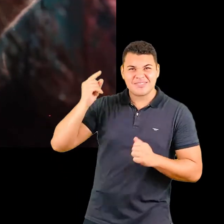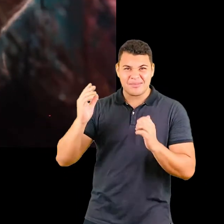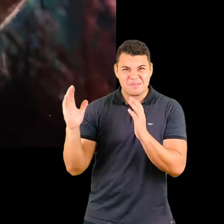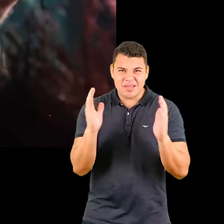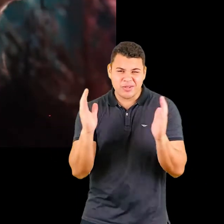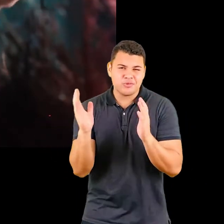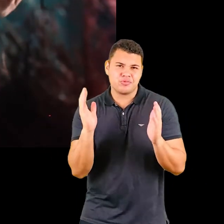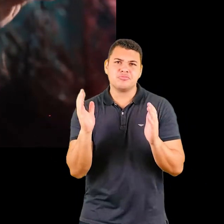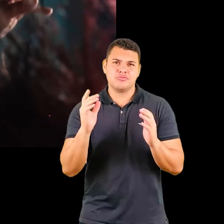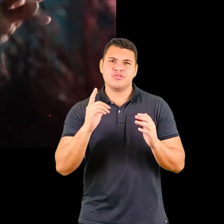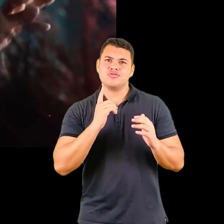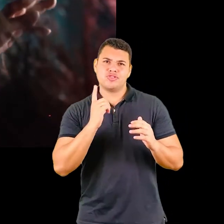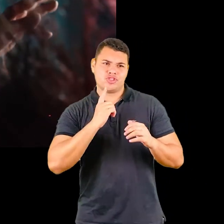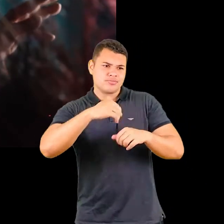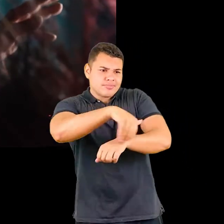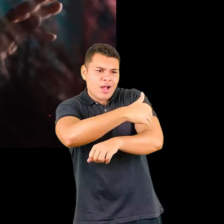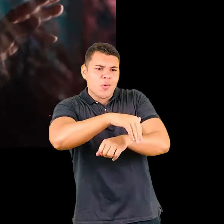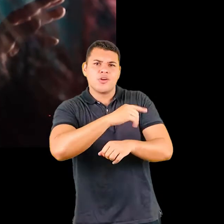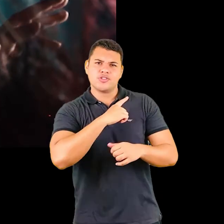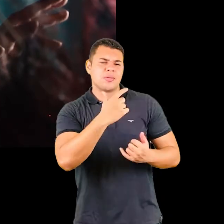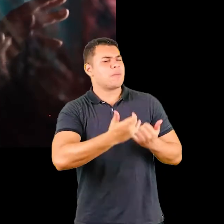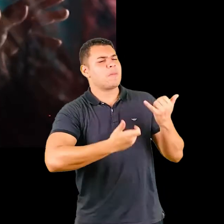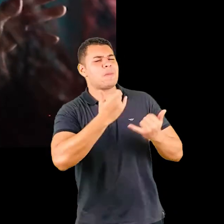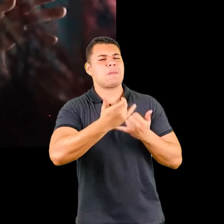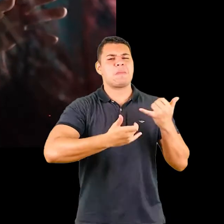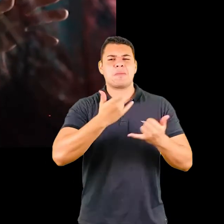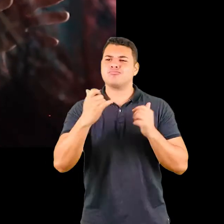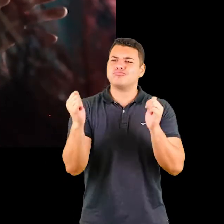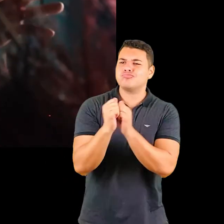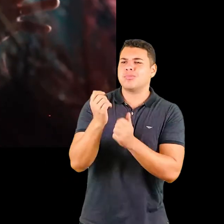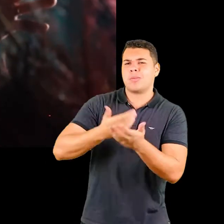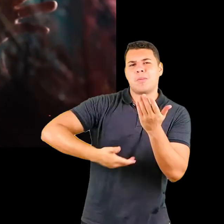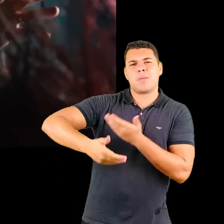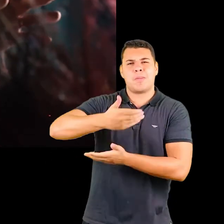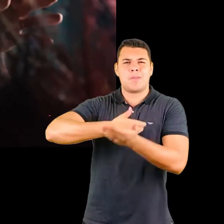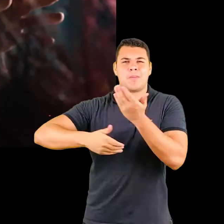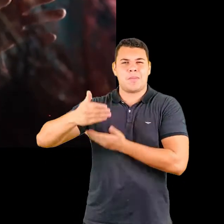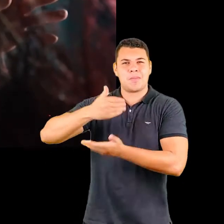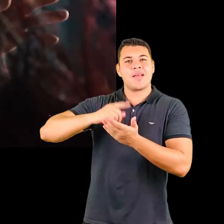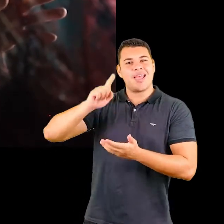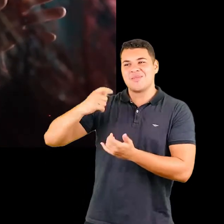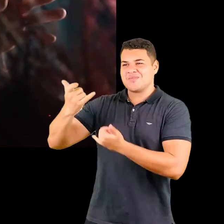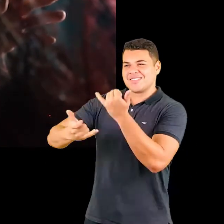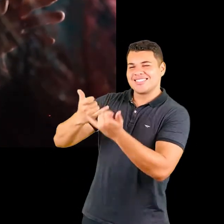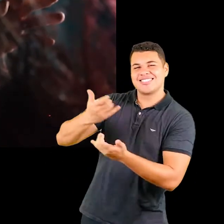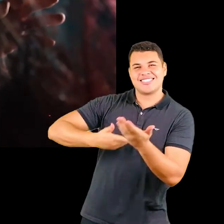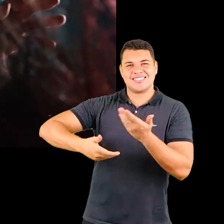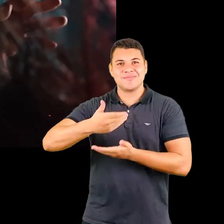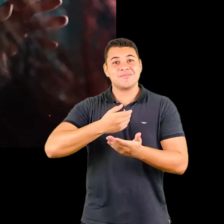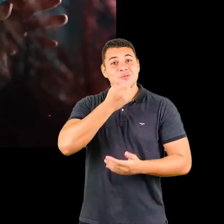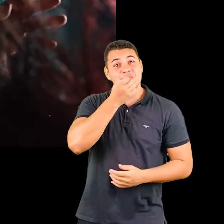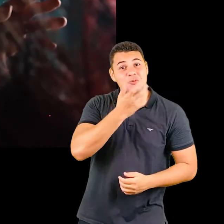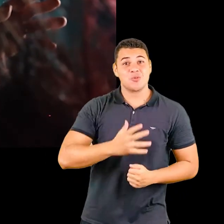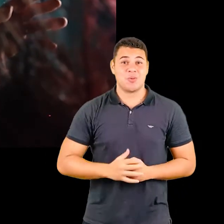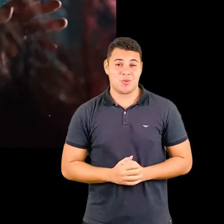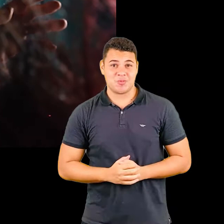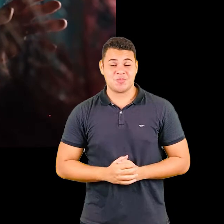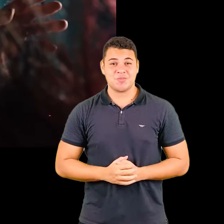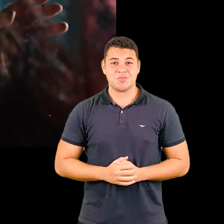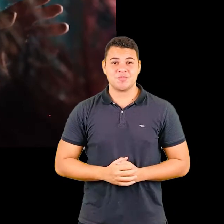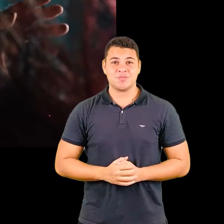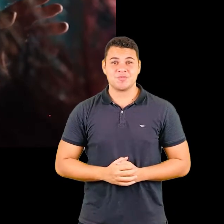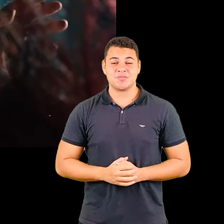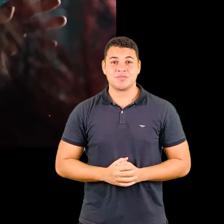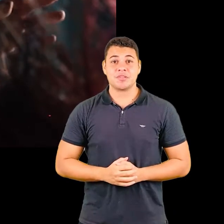época não via pra rua. Os caboclinhos, os cabocacinhos não vinham pra rua. Só que vinha o candidé. O candidé e o chale